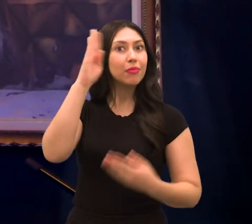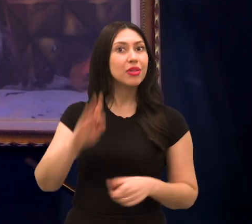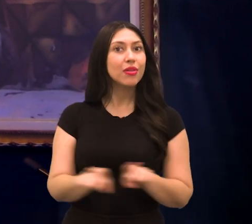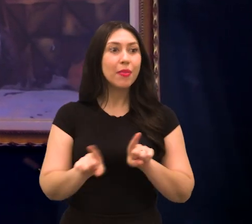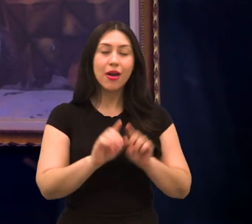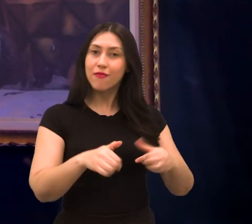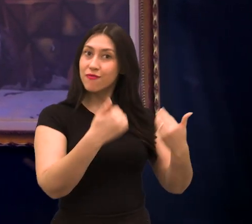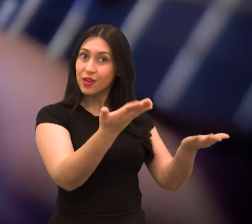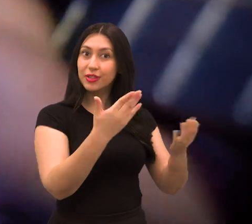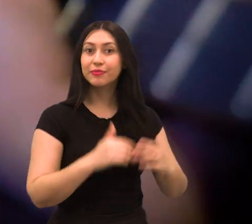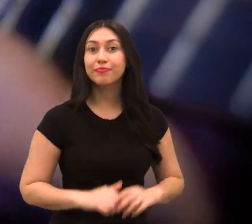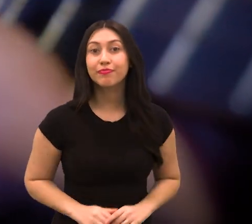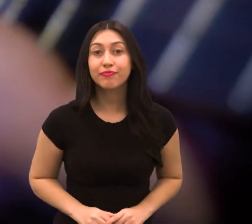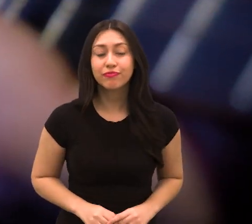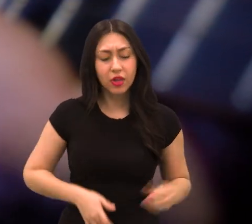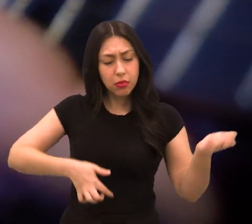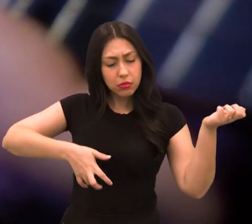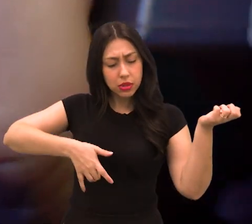no exterior.